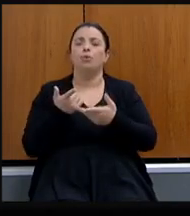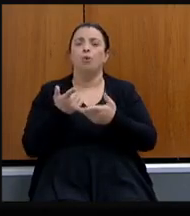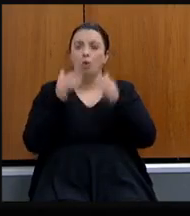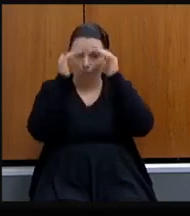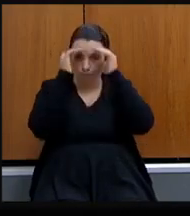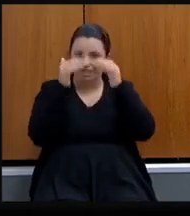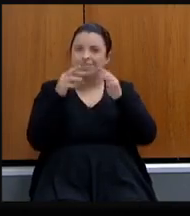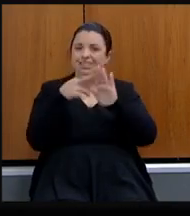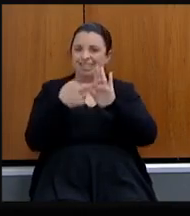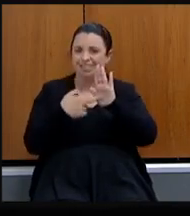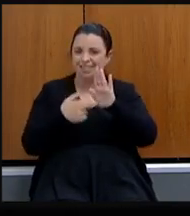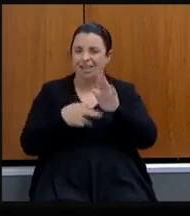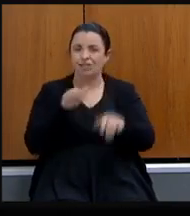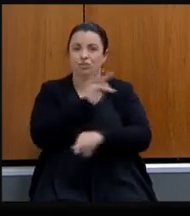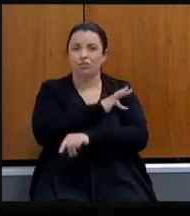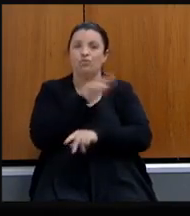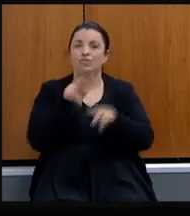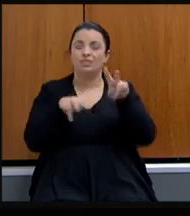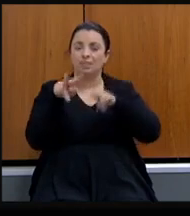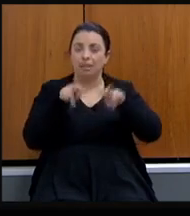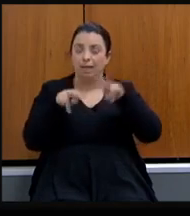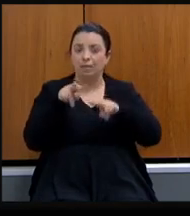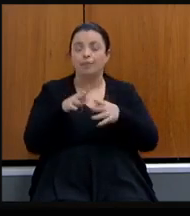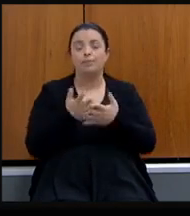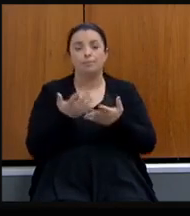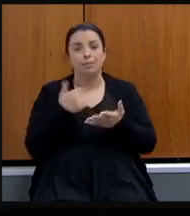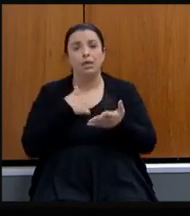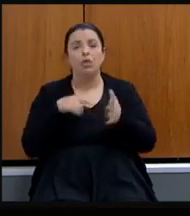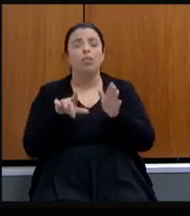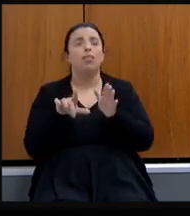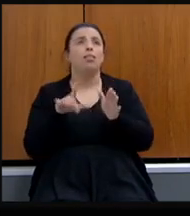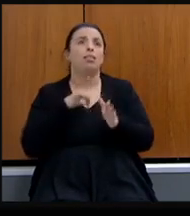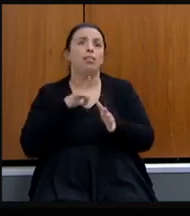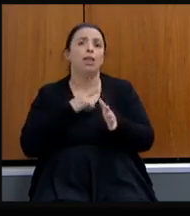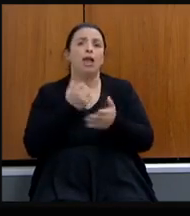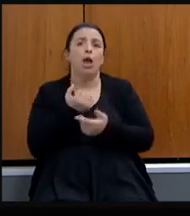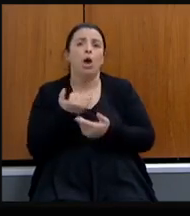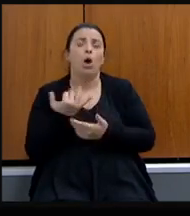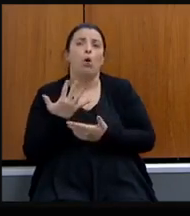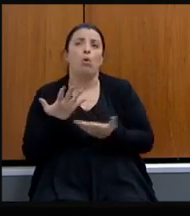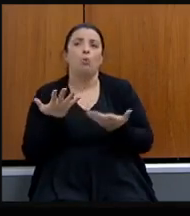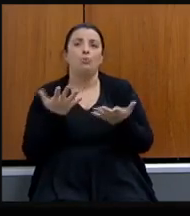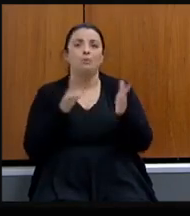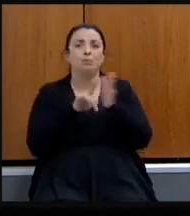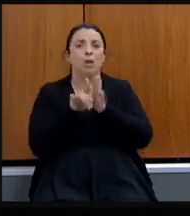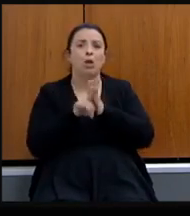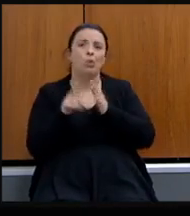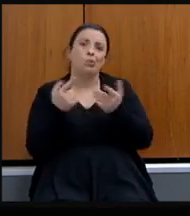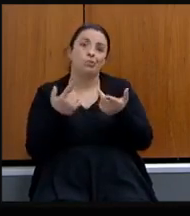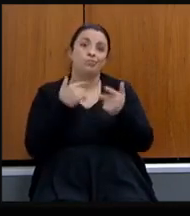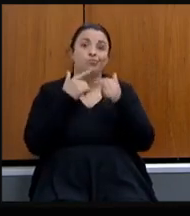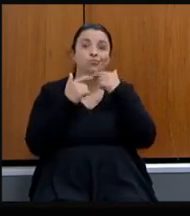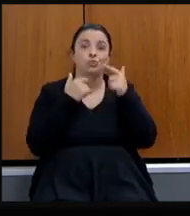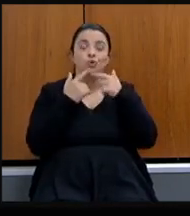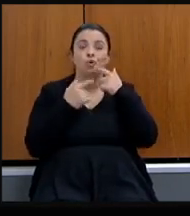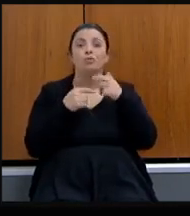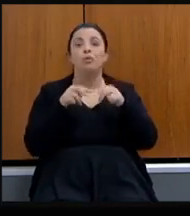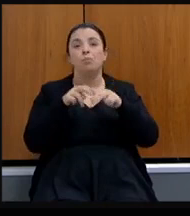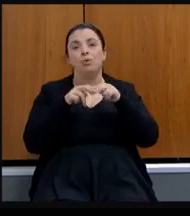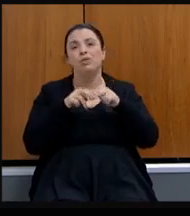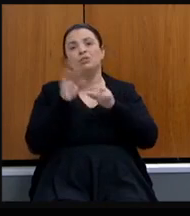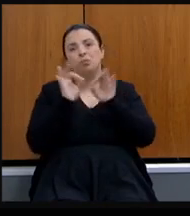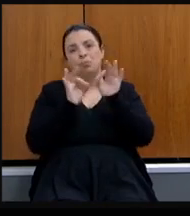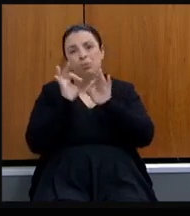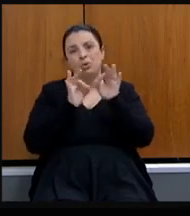é com relação ao e ela também tem muitas opções acho bastante fortalecida República as organizações sociais